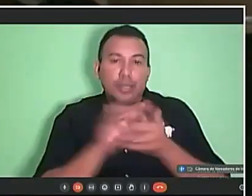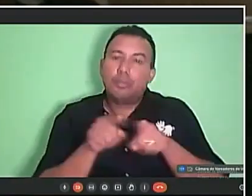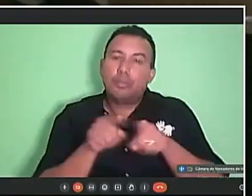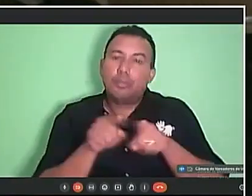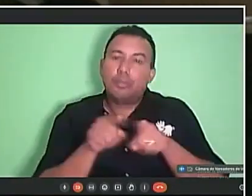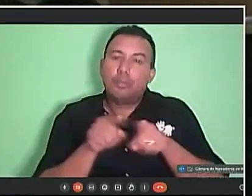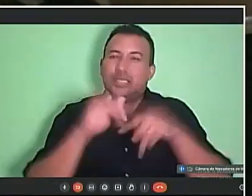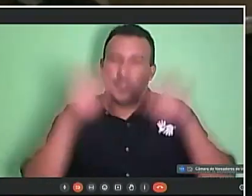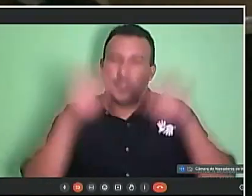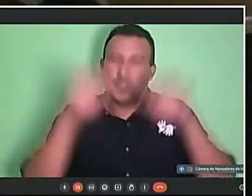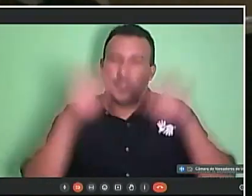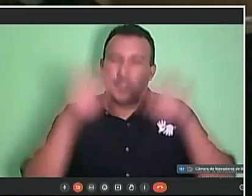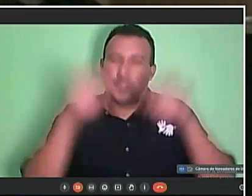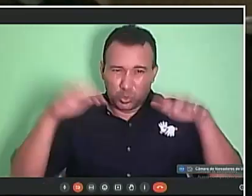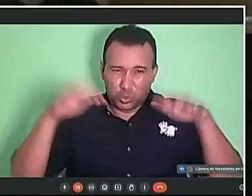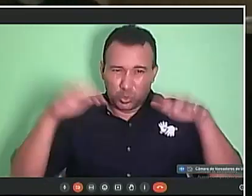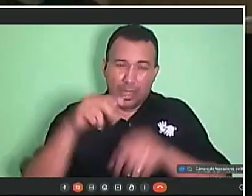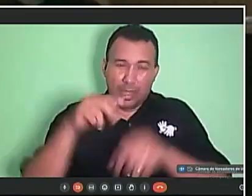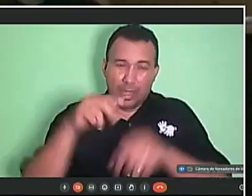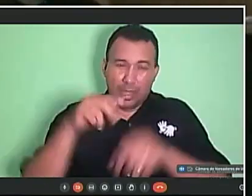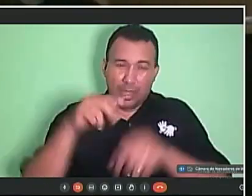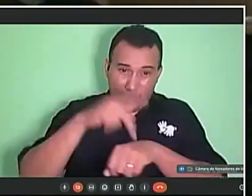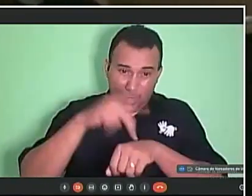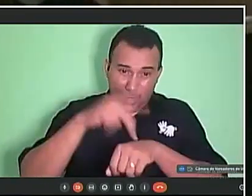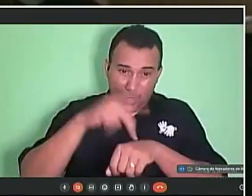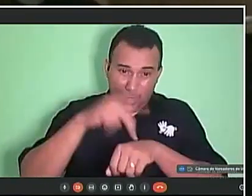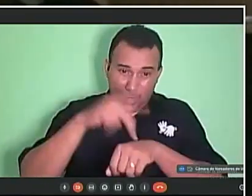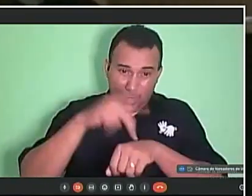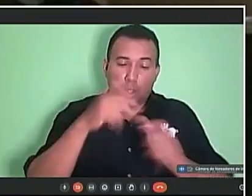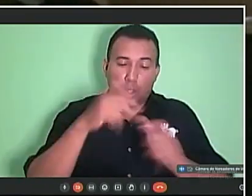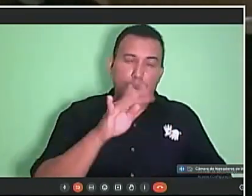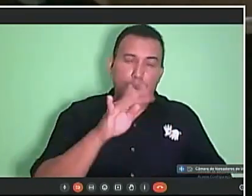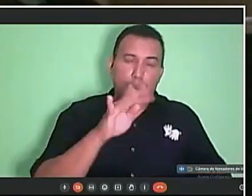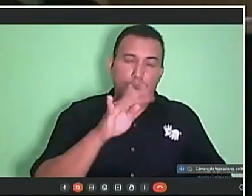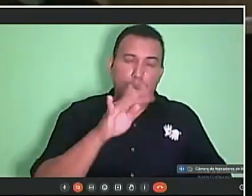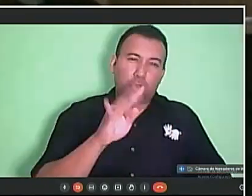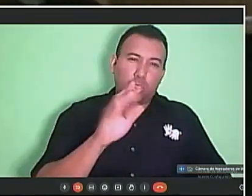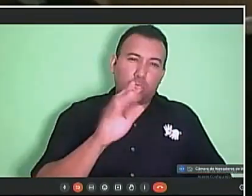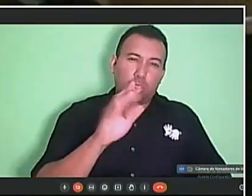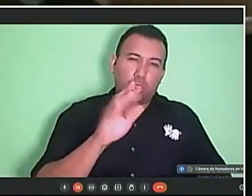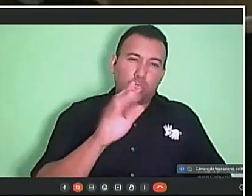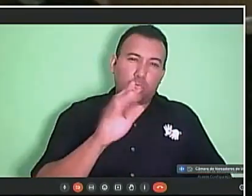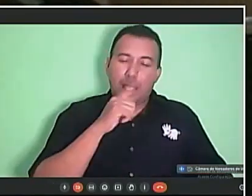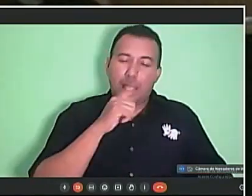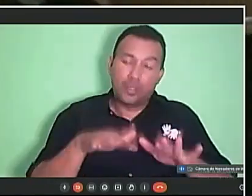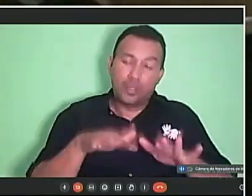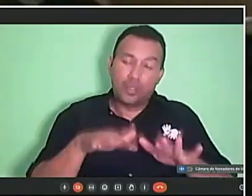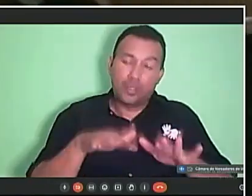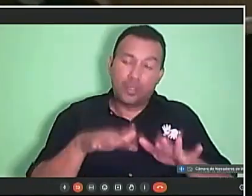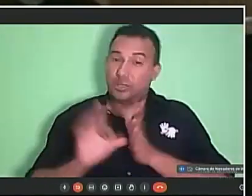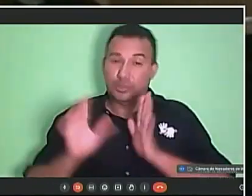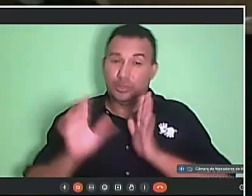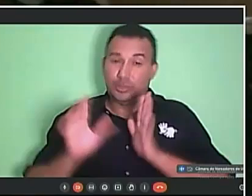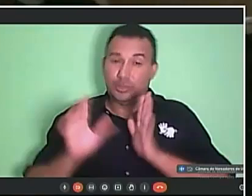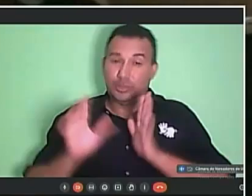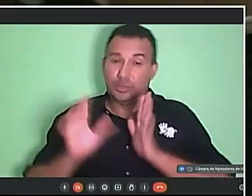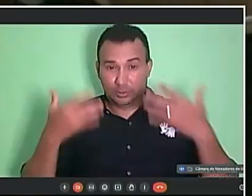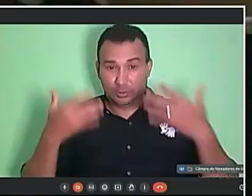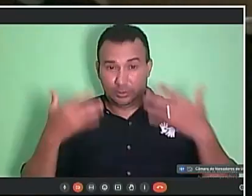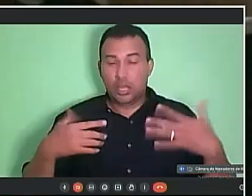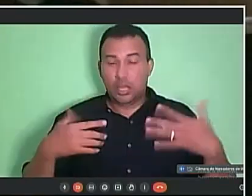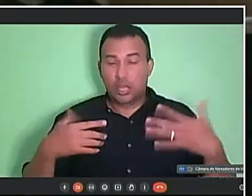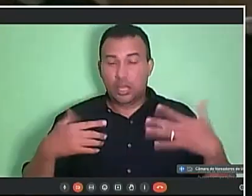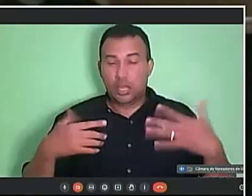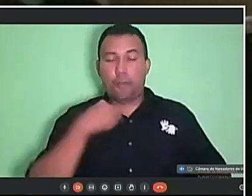das pedreiras em Porto Vitória, que retém as águas. Como falado anteriormente, não se pode implodir as pedreiras,